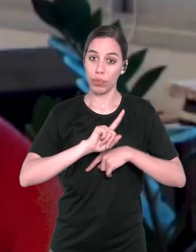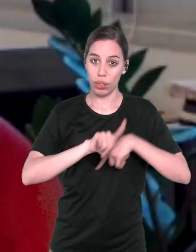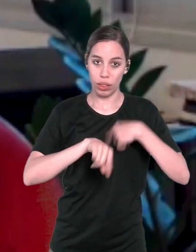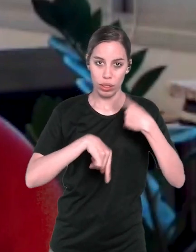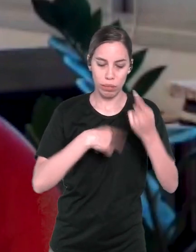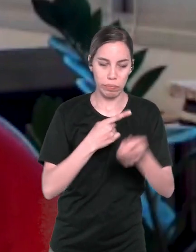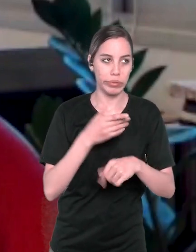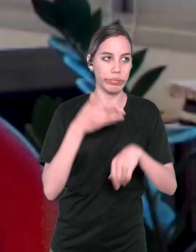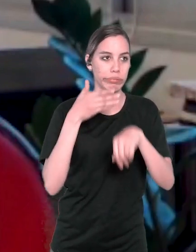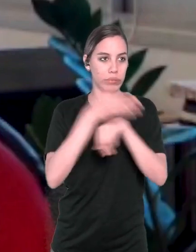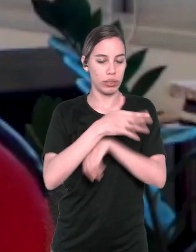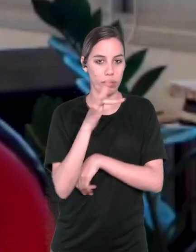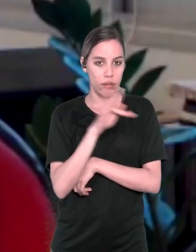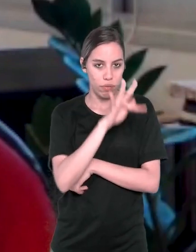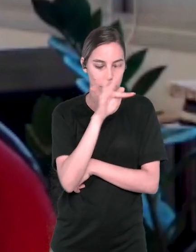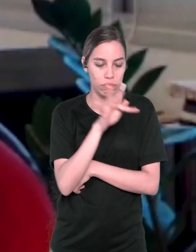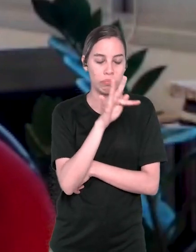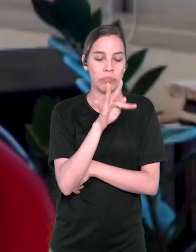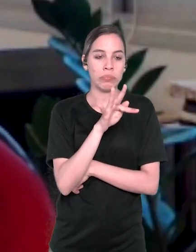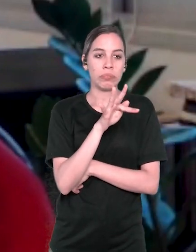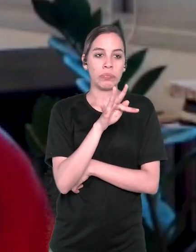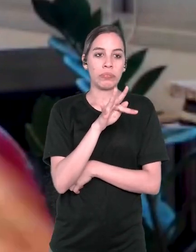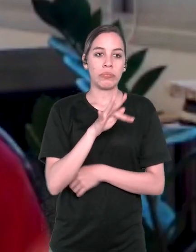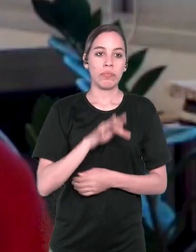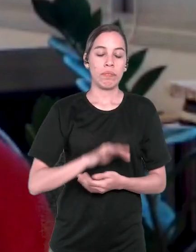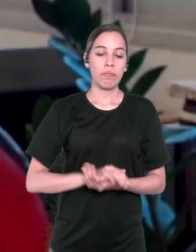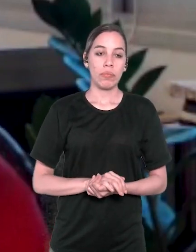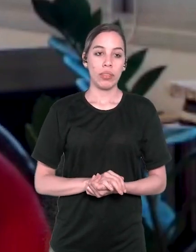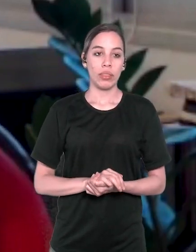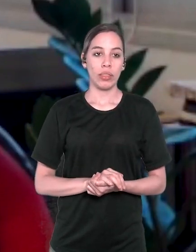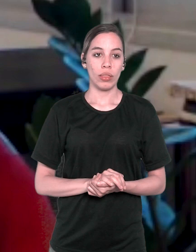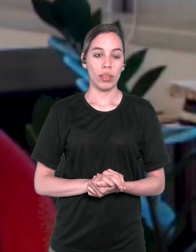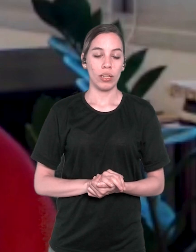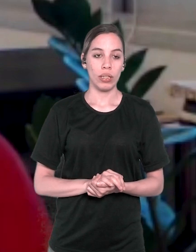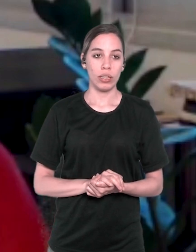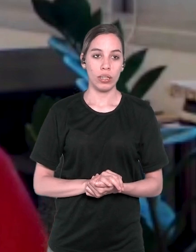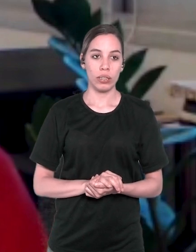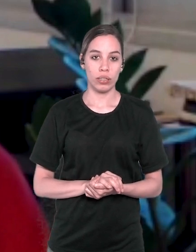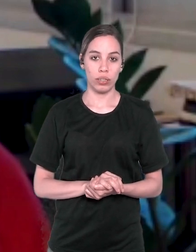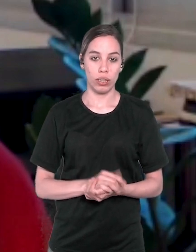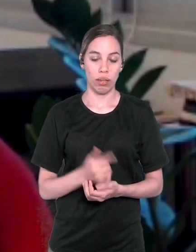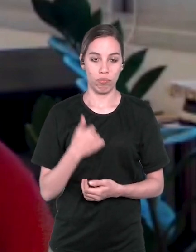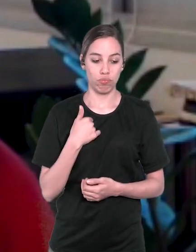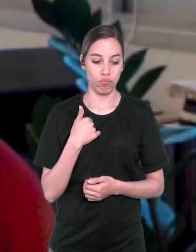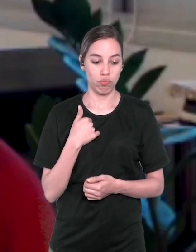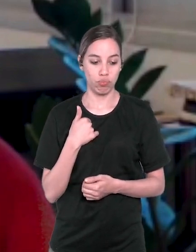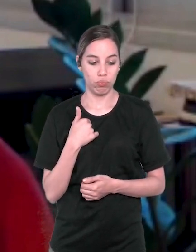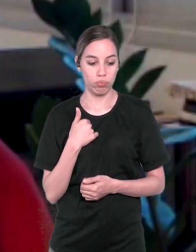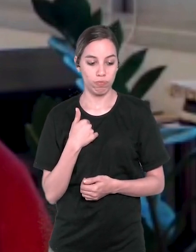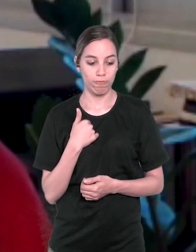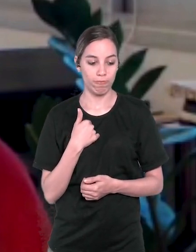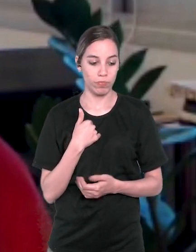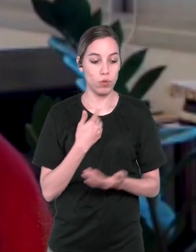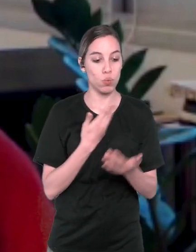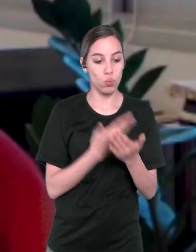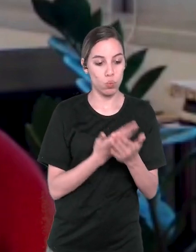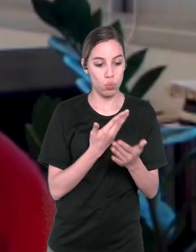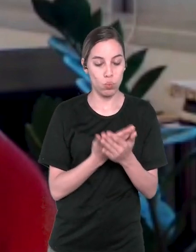entrar na Faculdade de Letras, eu optei por seguir os estudos de